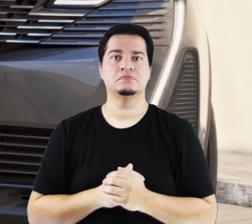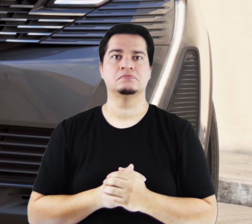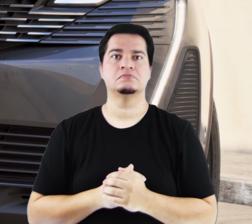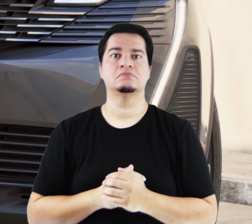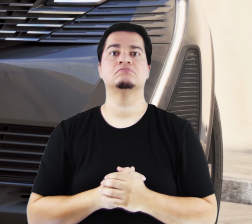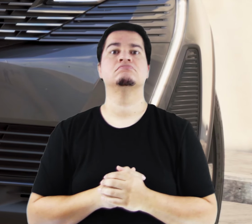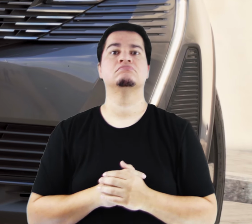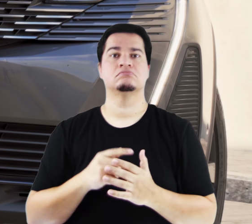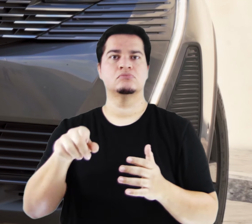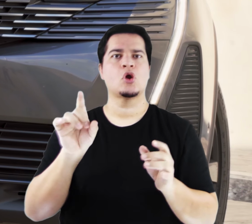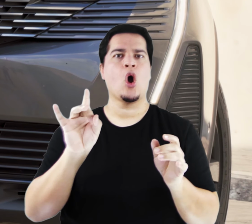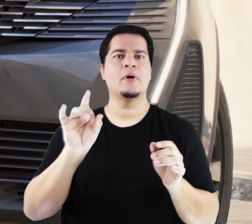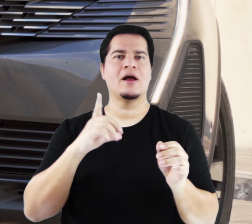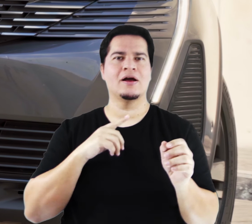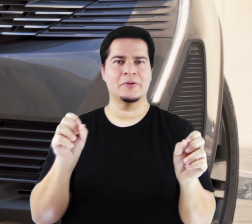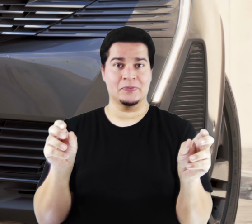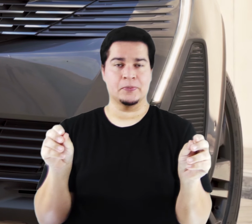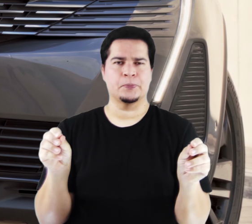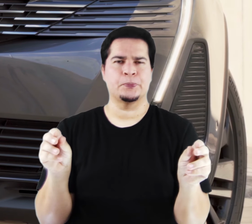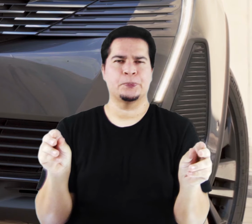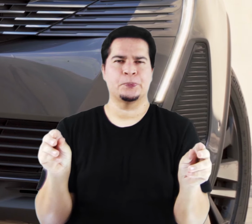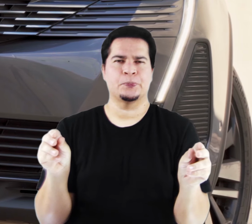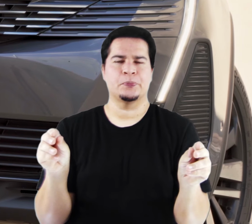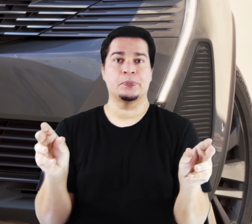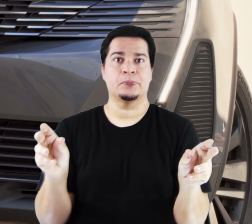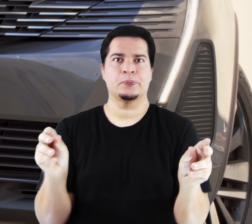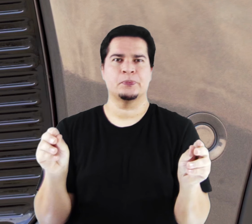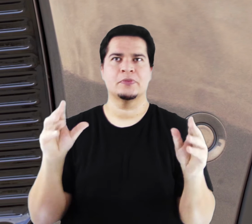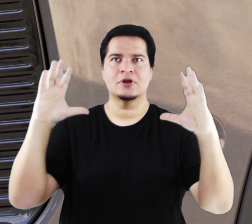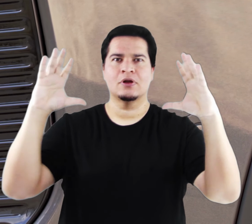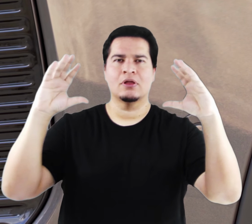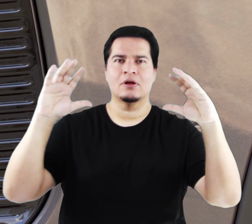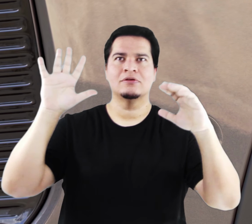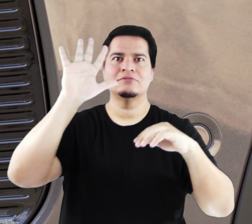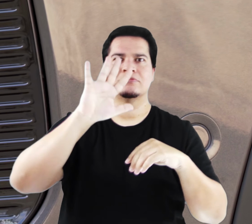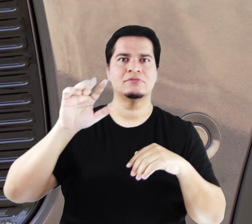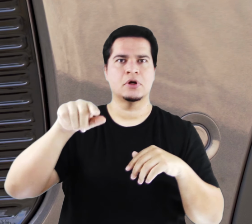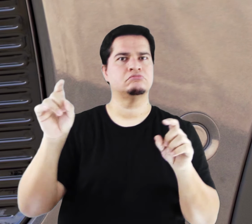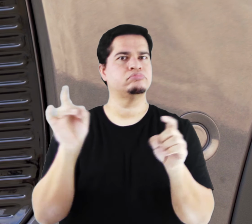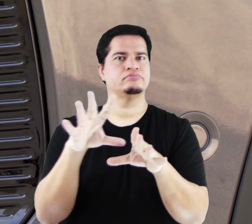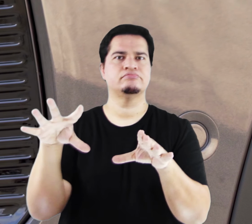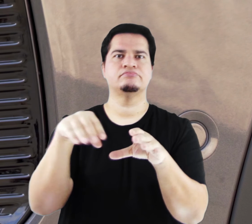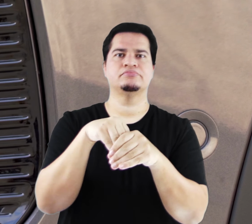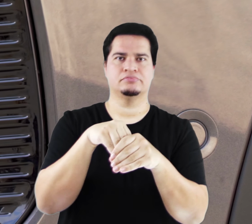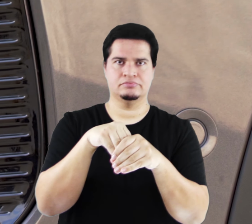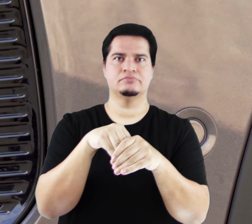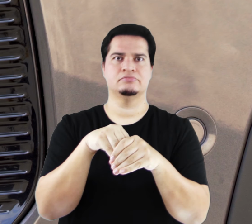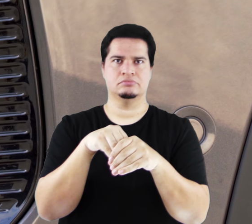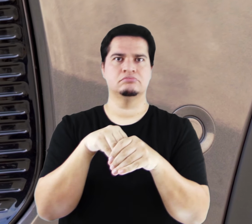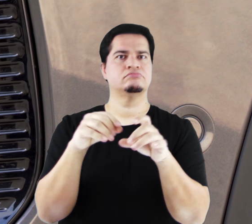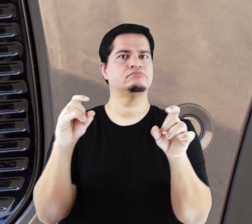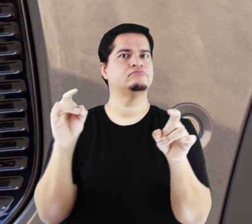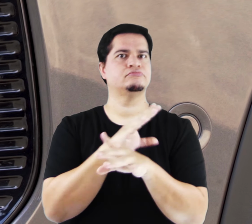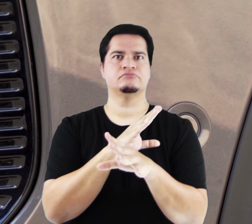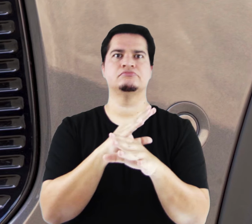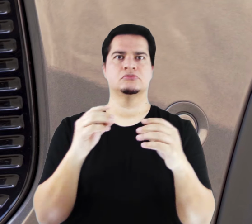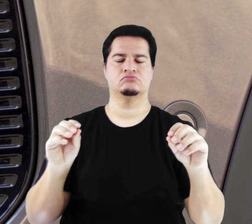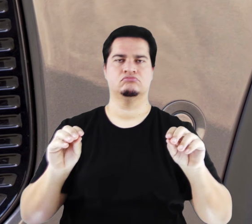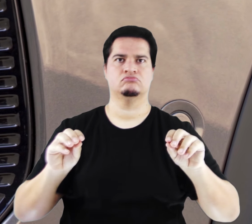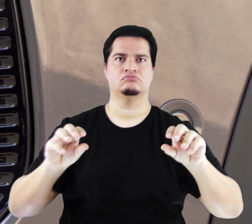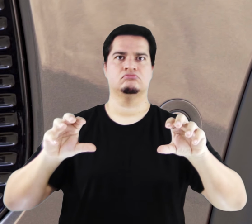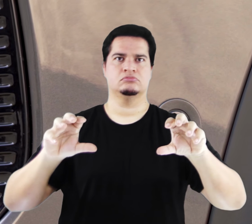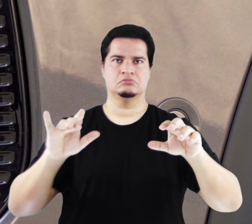aqui, o farol de LED que tem um modo neblina e por isso que a gente também não tem aqui mais a presença dos faróis de neblina, mas é impressionante